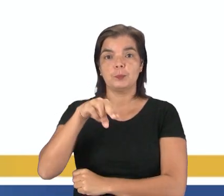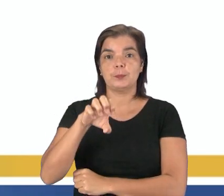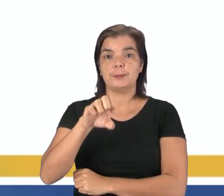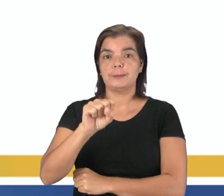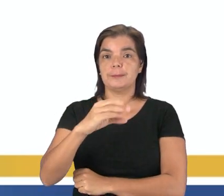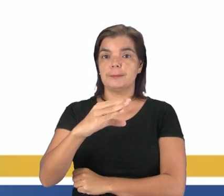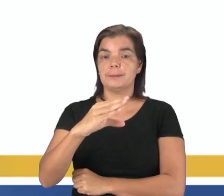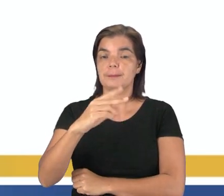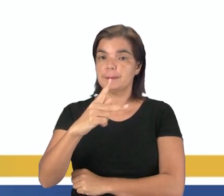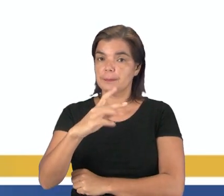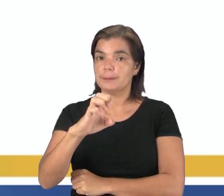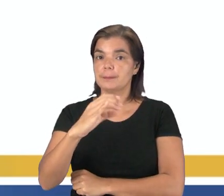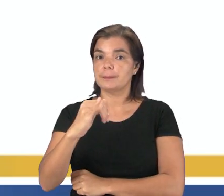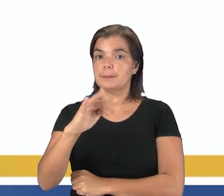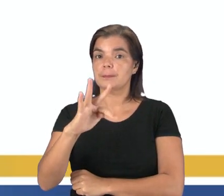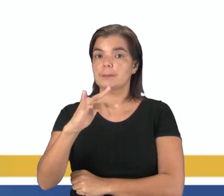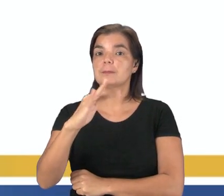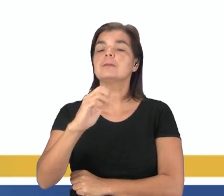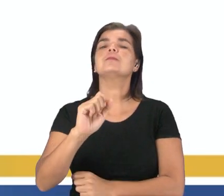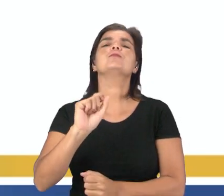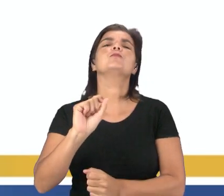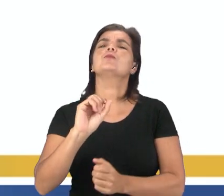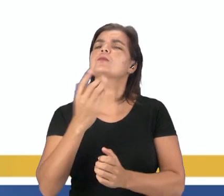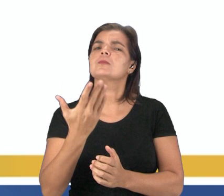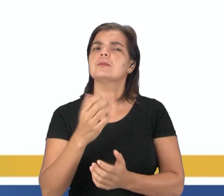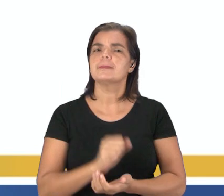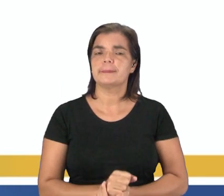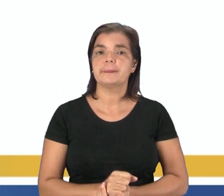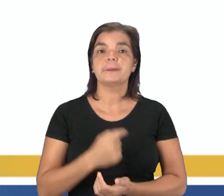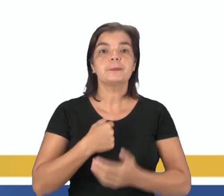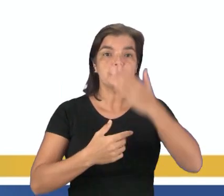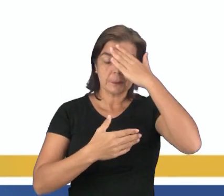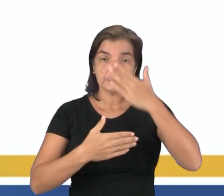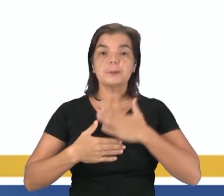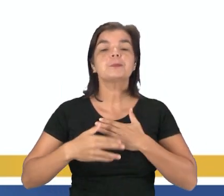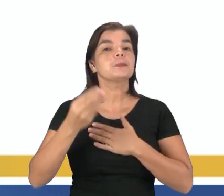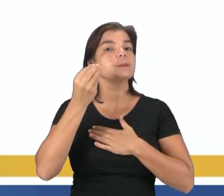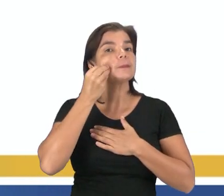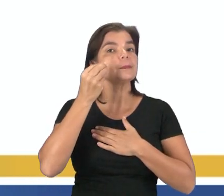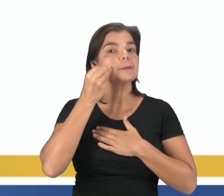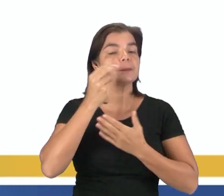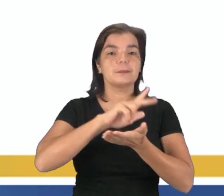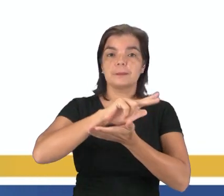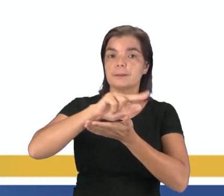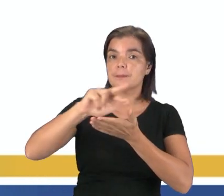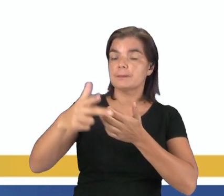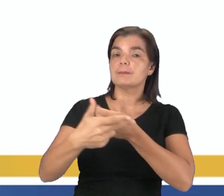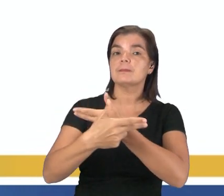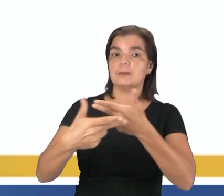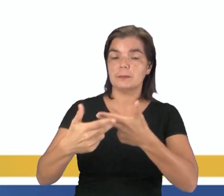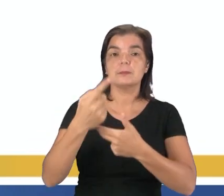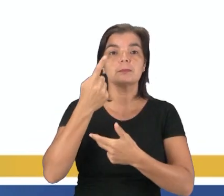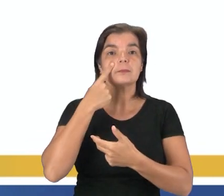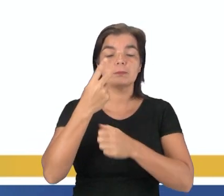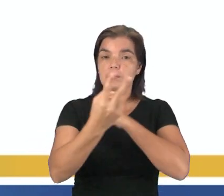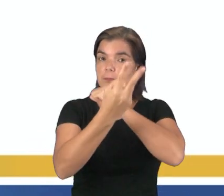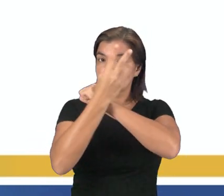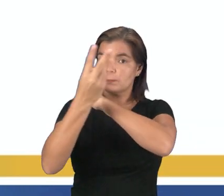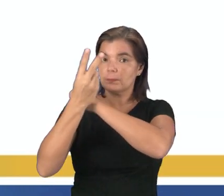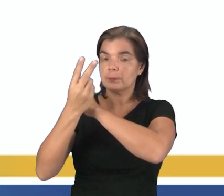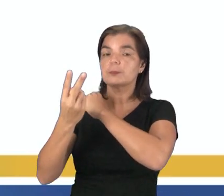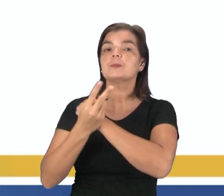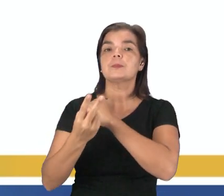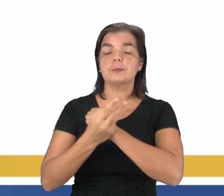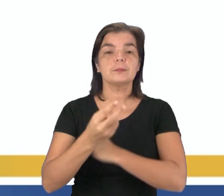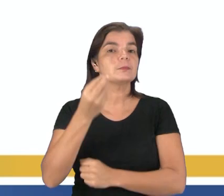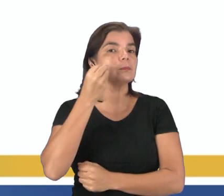inespecífica. O que isso quer dizer? Quer dizer que o nosso corpo ele vai tentar achar várias alternativas para se defender